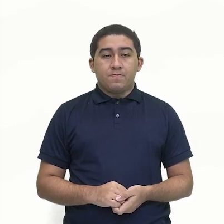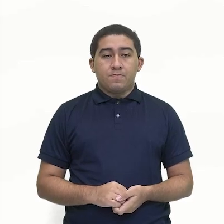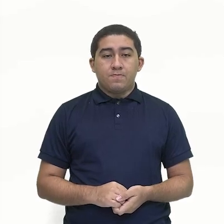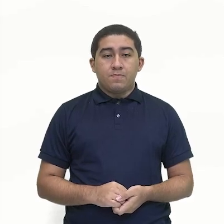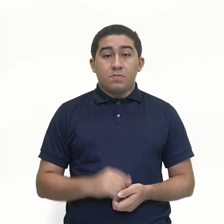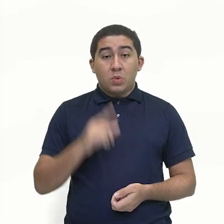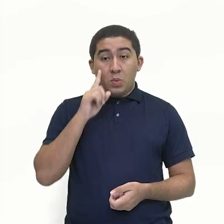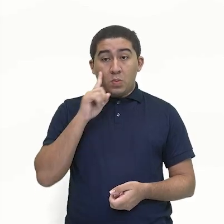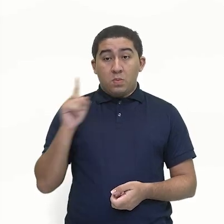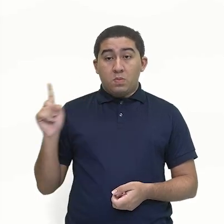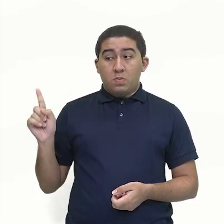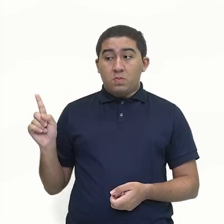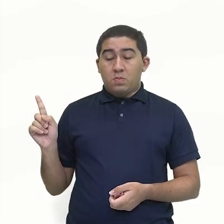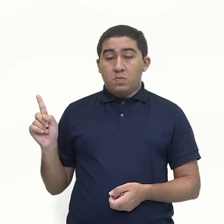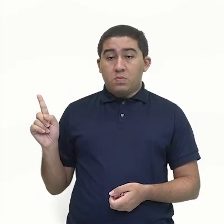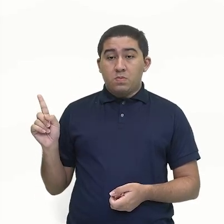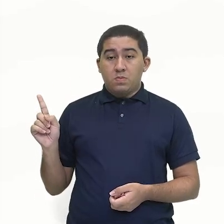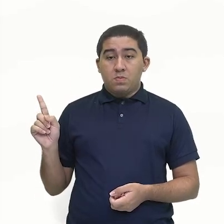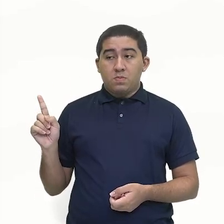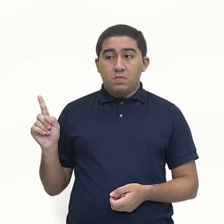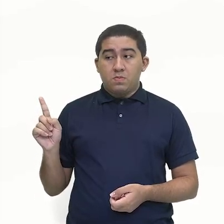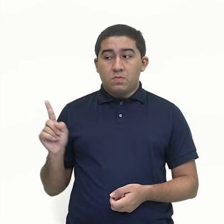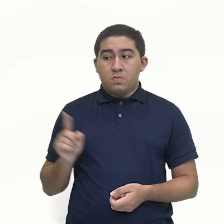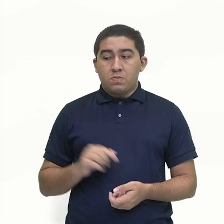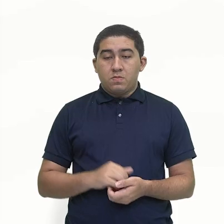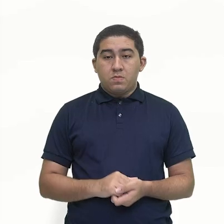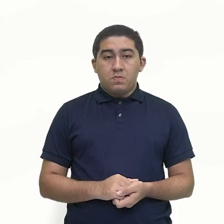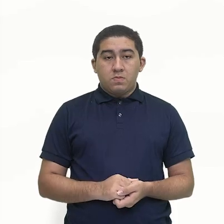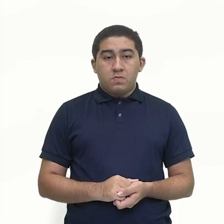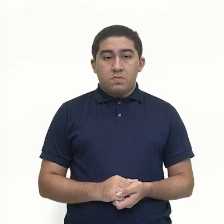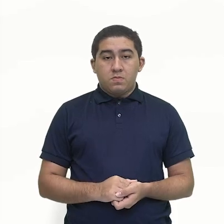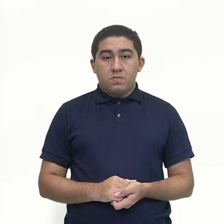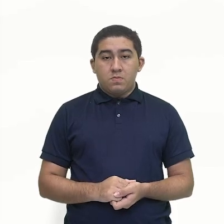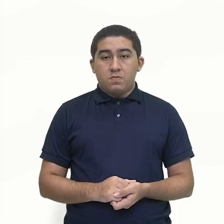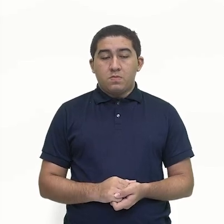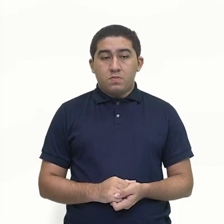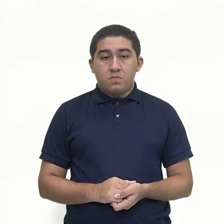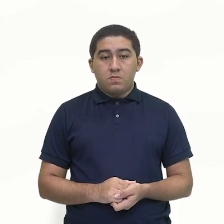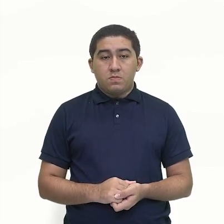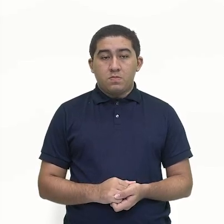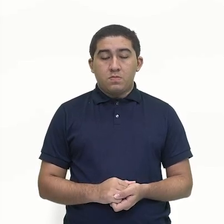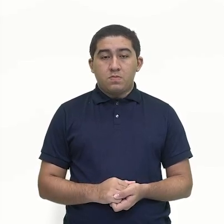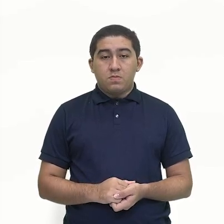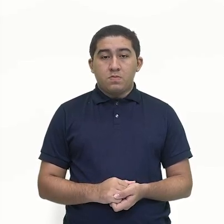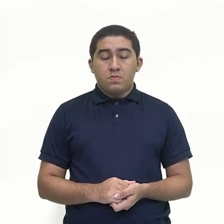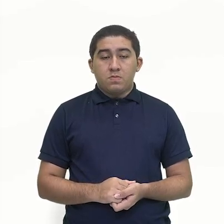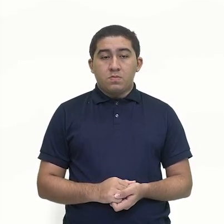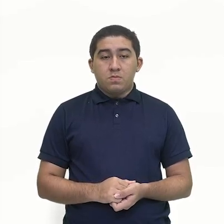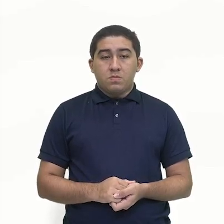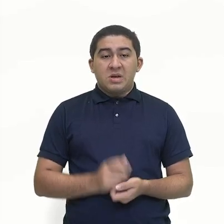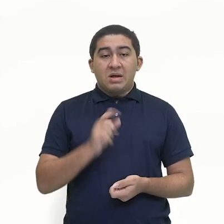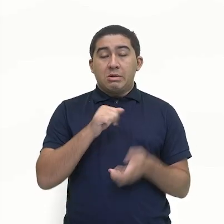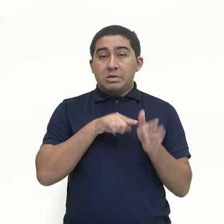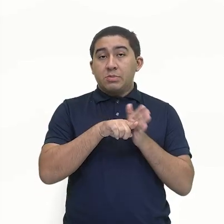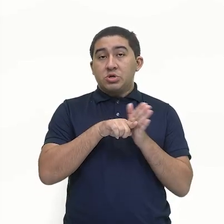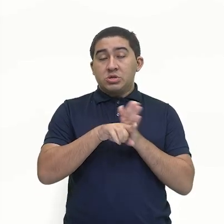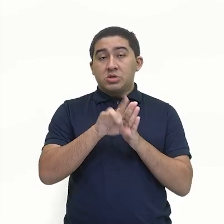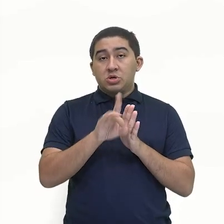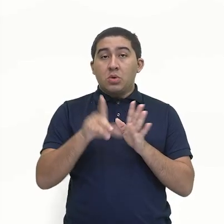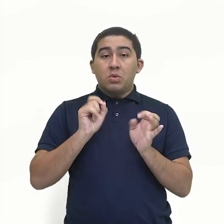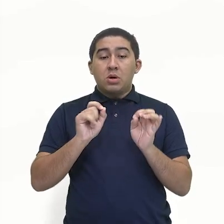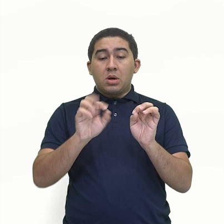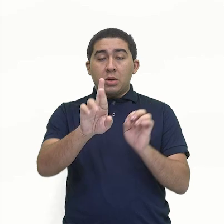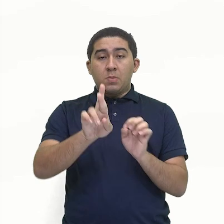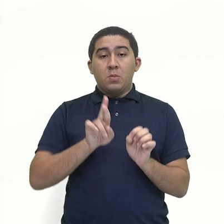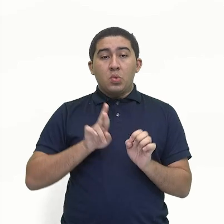return, isso voltará para você, only PDF files on the topic. Então, isso voltará para vocês